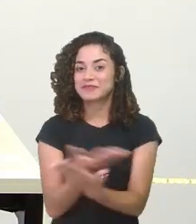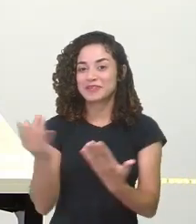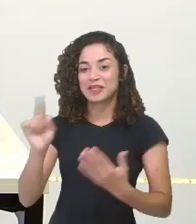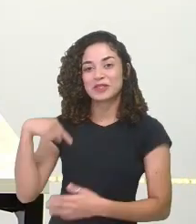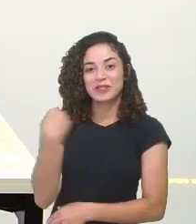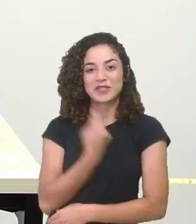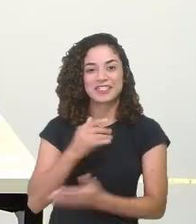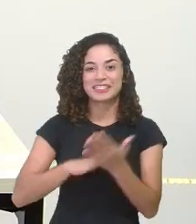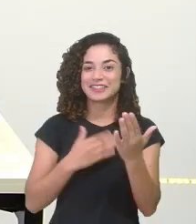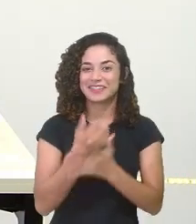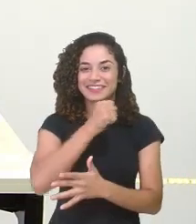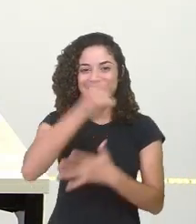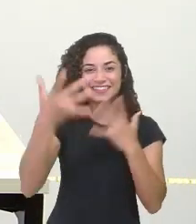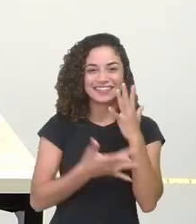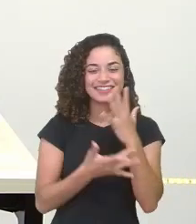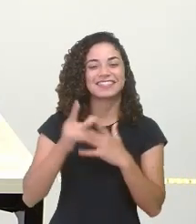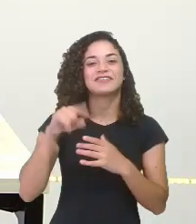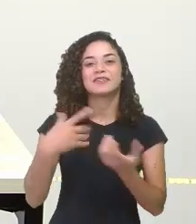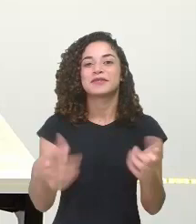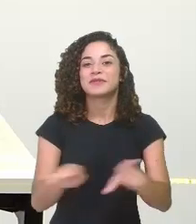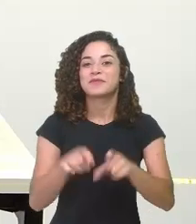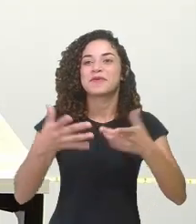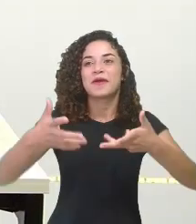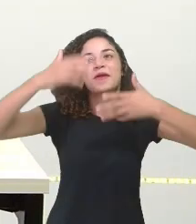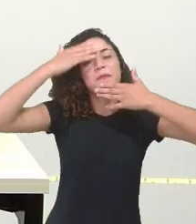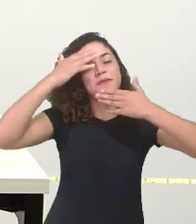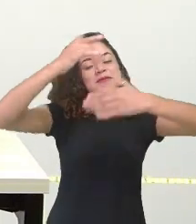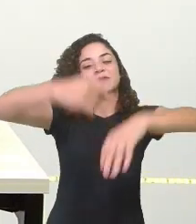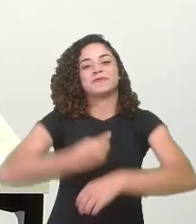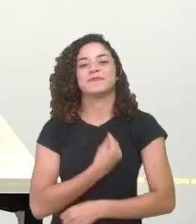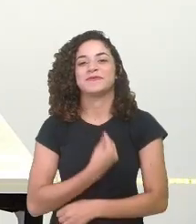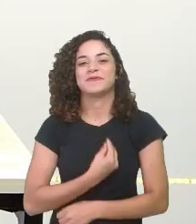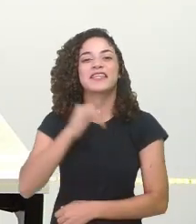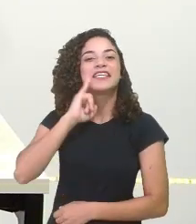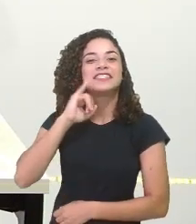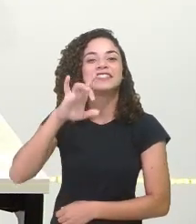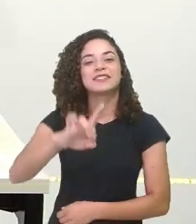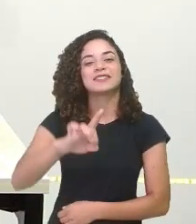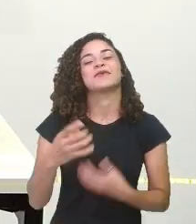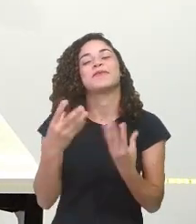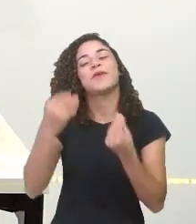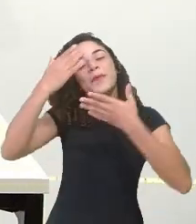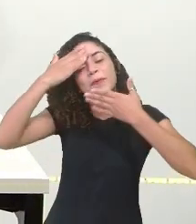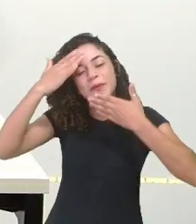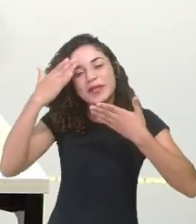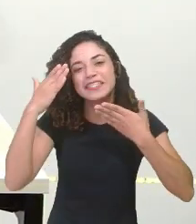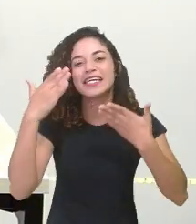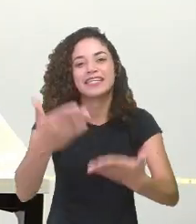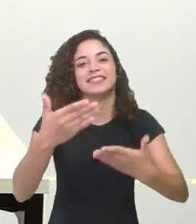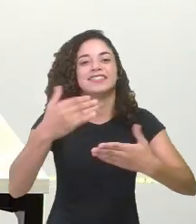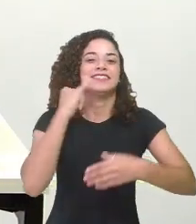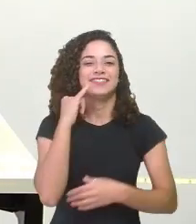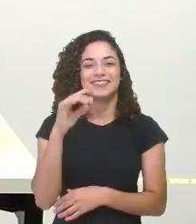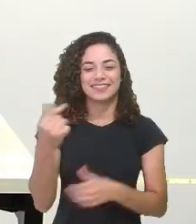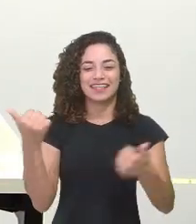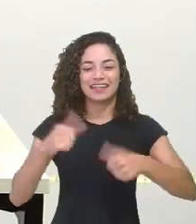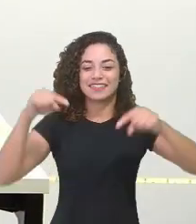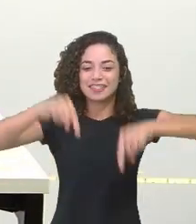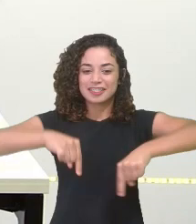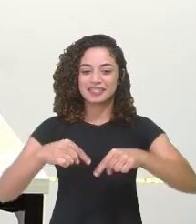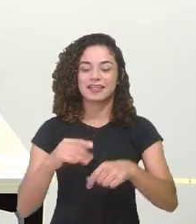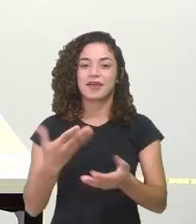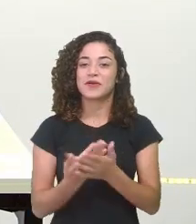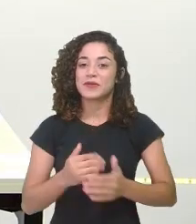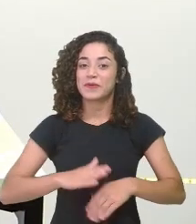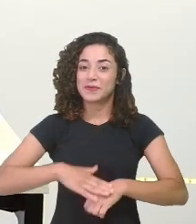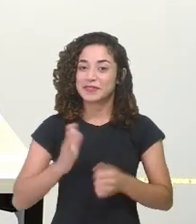nossa intérprete de Libras. E quero agradecer pela presença da Ingrid. Muito obrigada, Ingrid, por deixar a minha aula